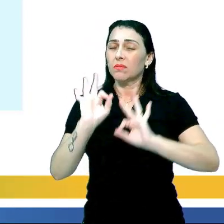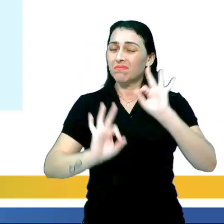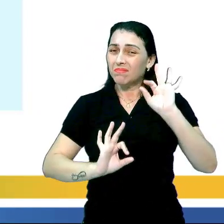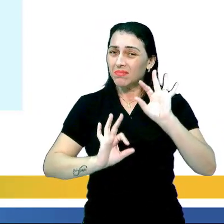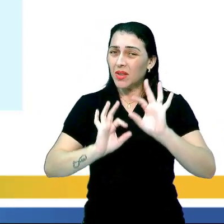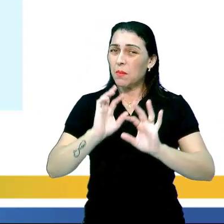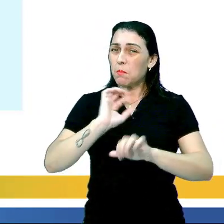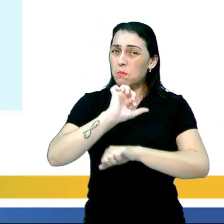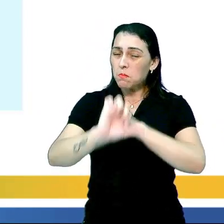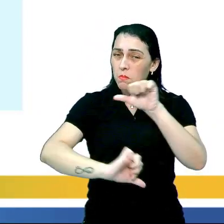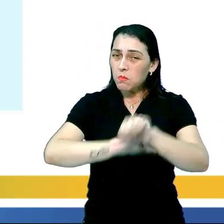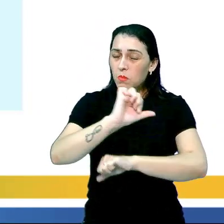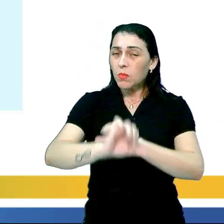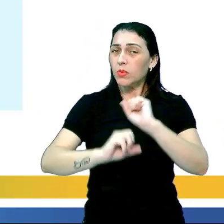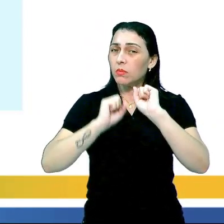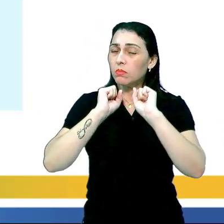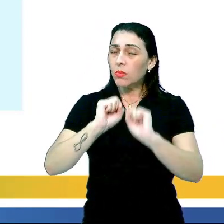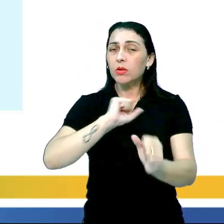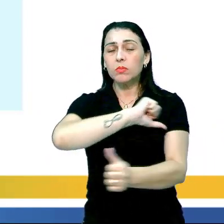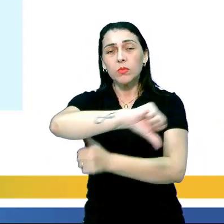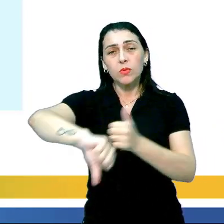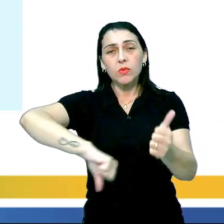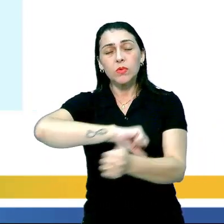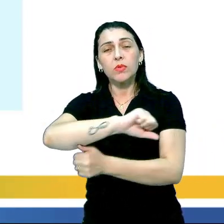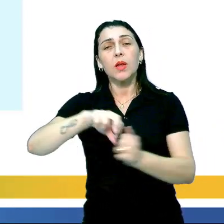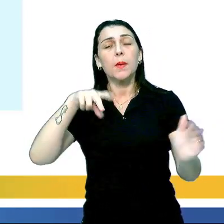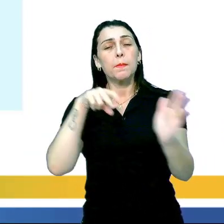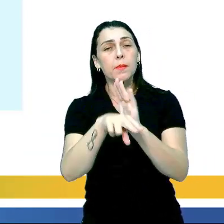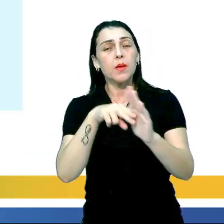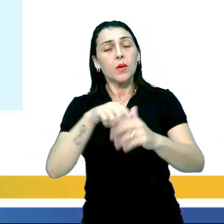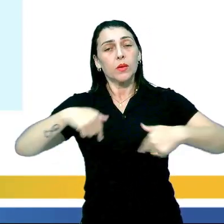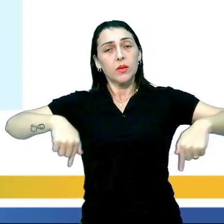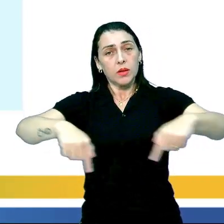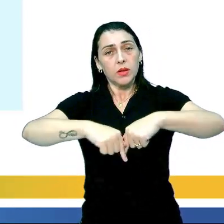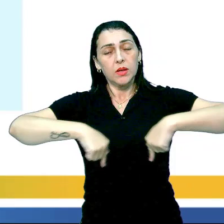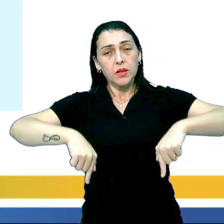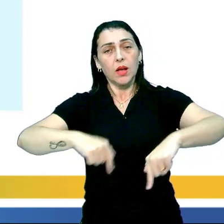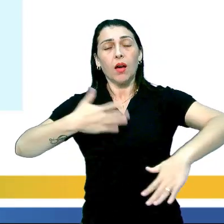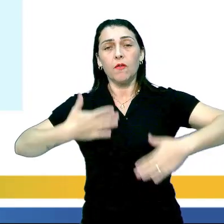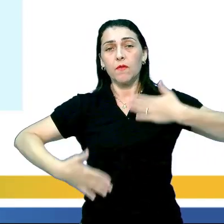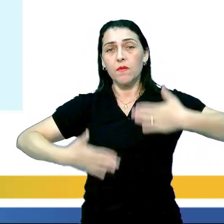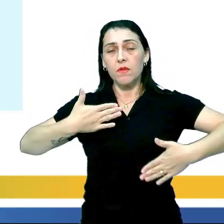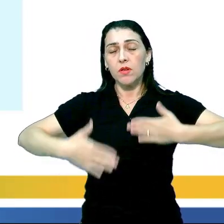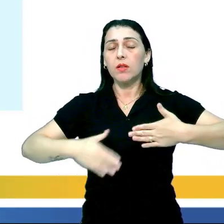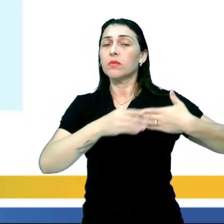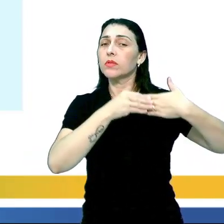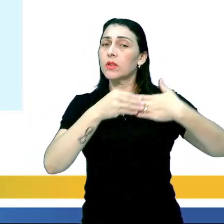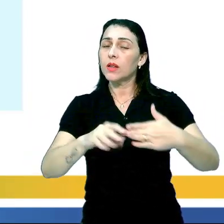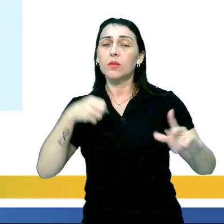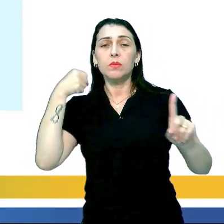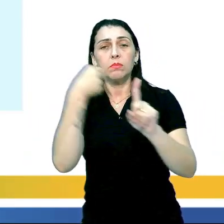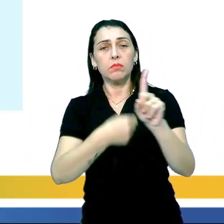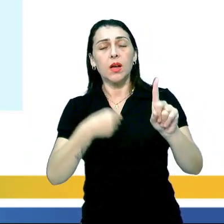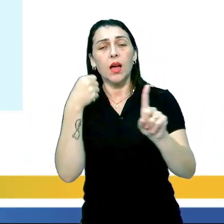causa alterações, podem ser alterações biológicas, químicas, físicas, que vão trazer um